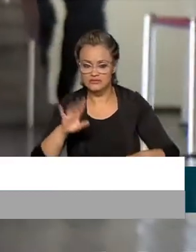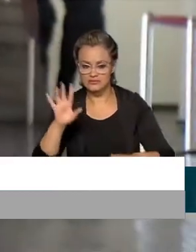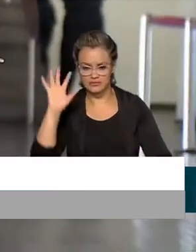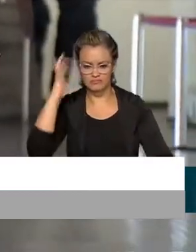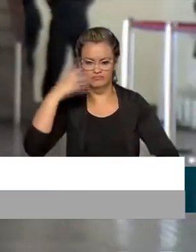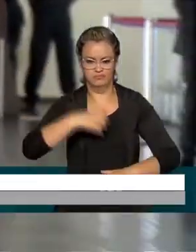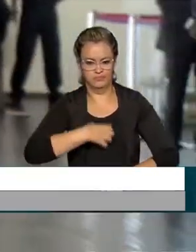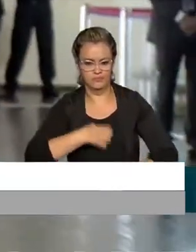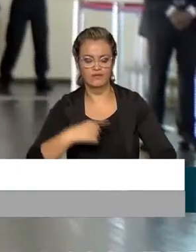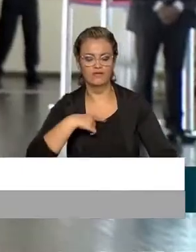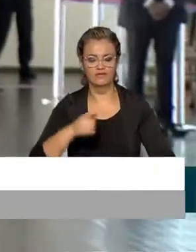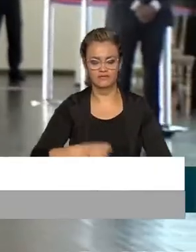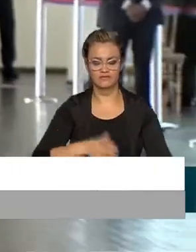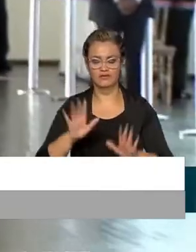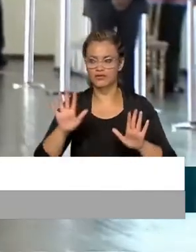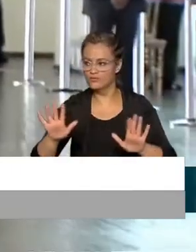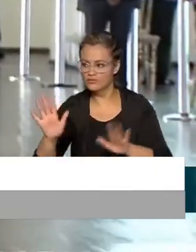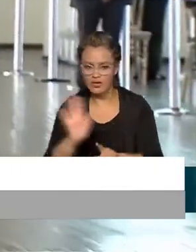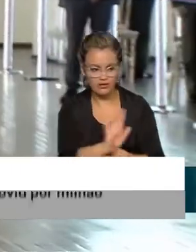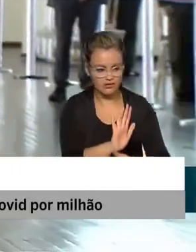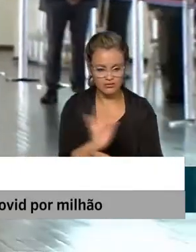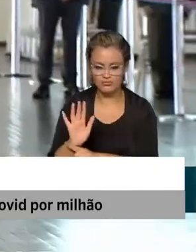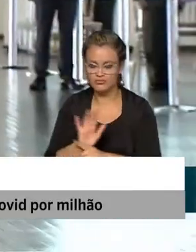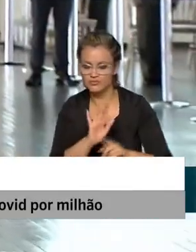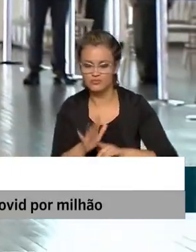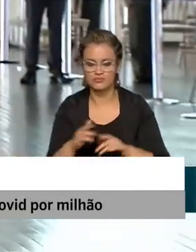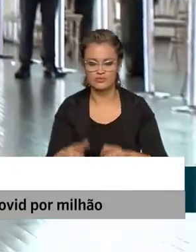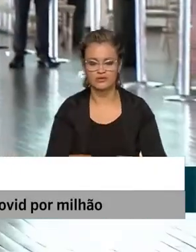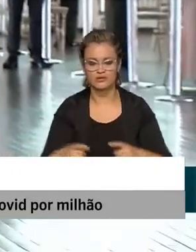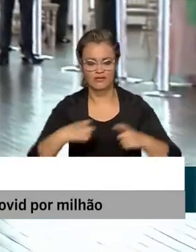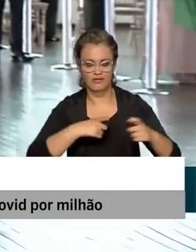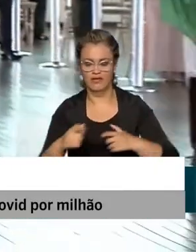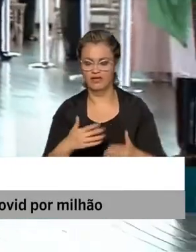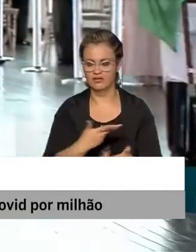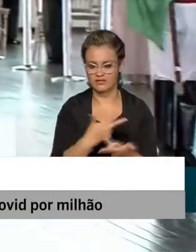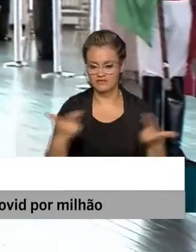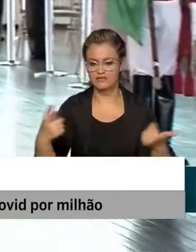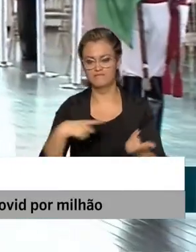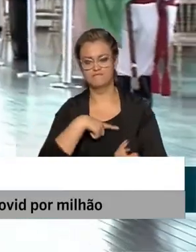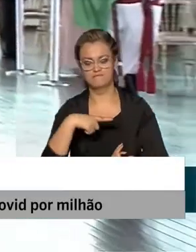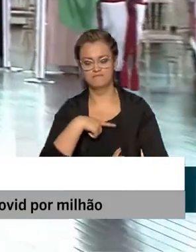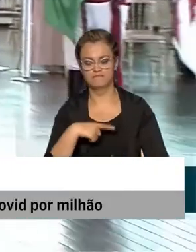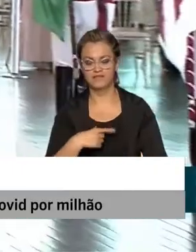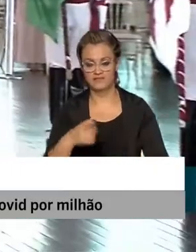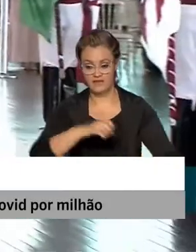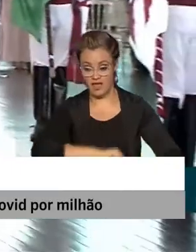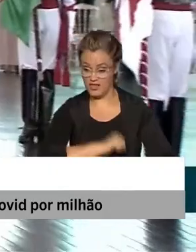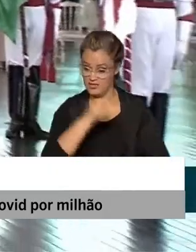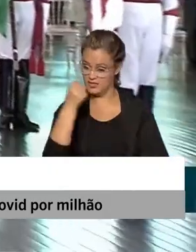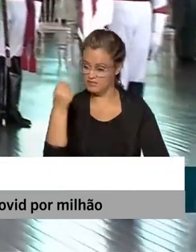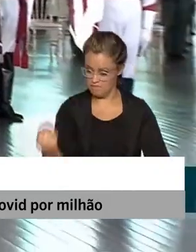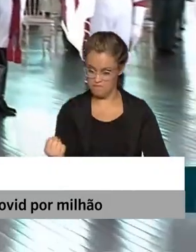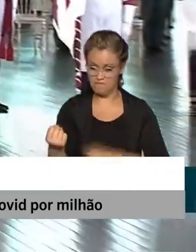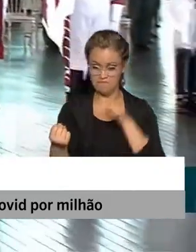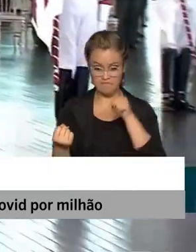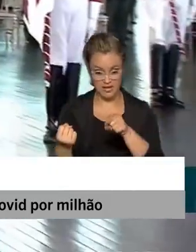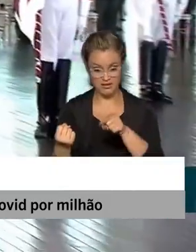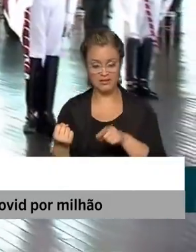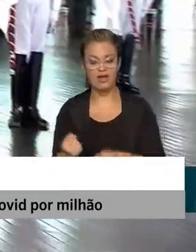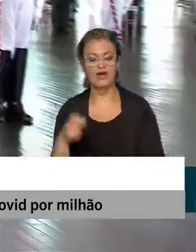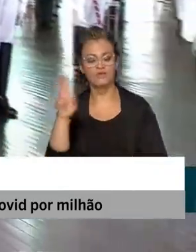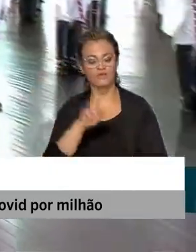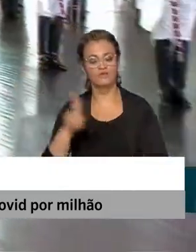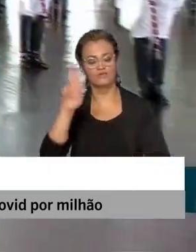internas e liderando as forças brasileiras e aliadas em guerras externas. A espada de campanha do Duque de Caxias